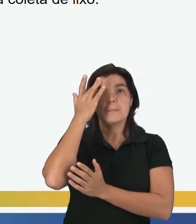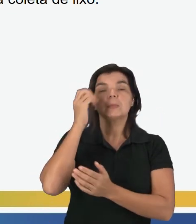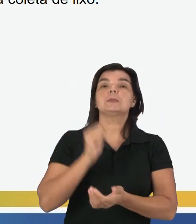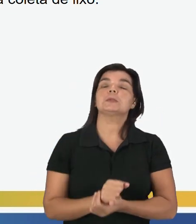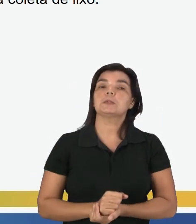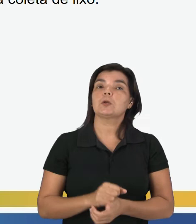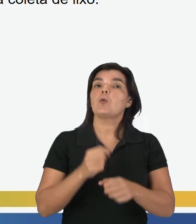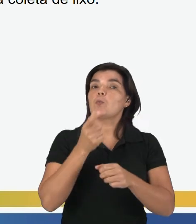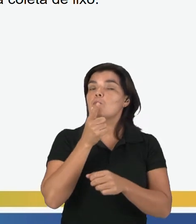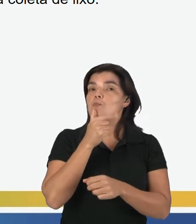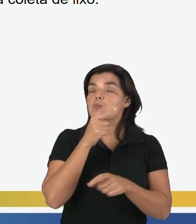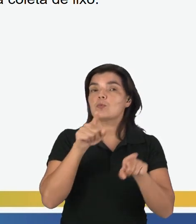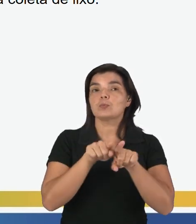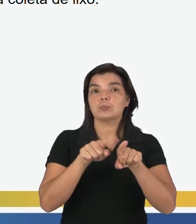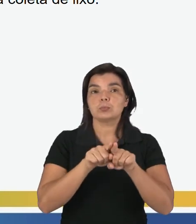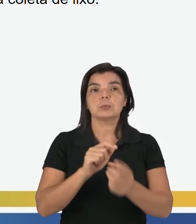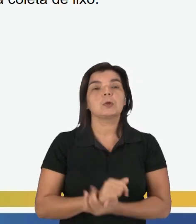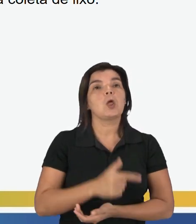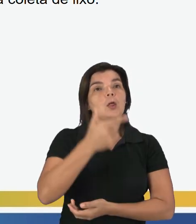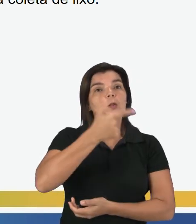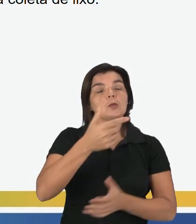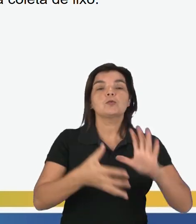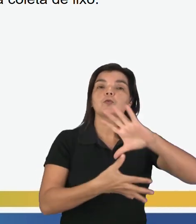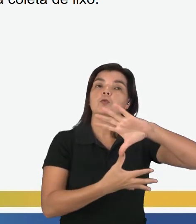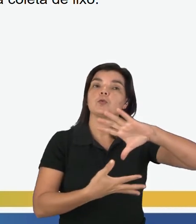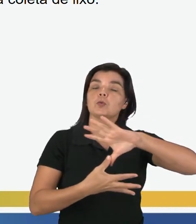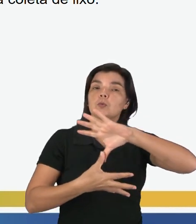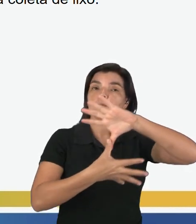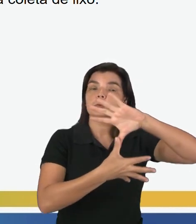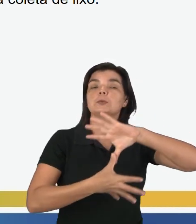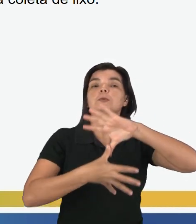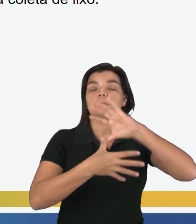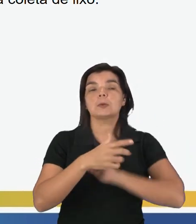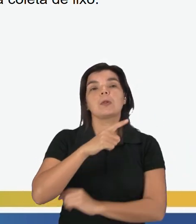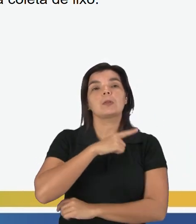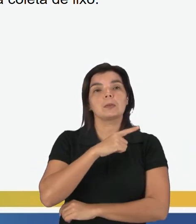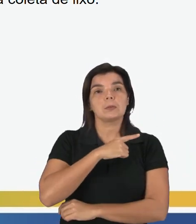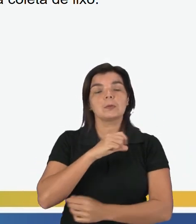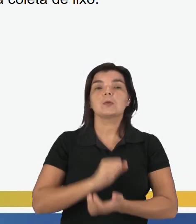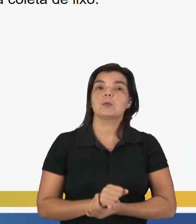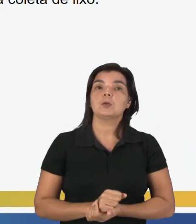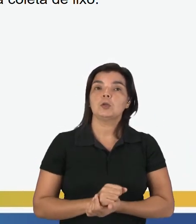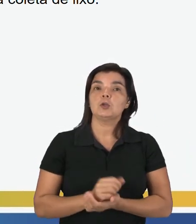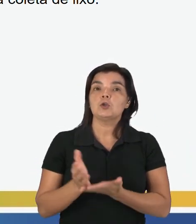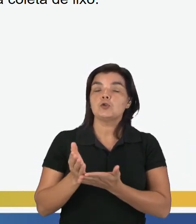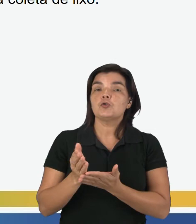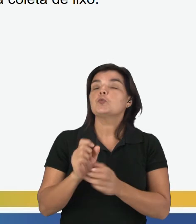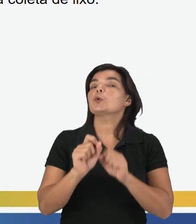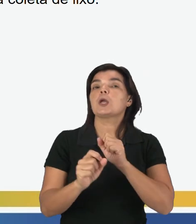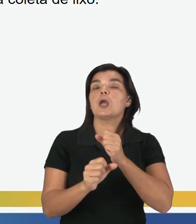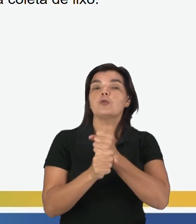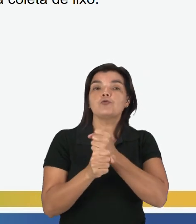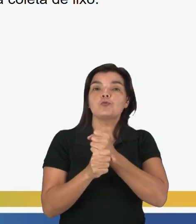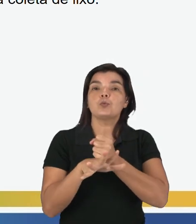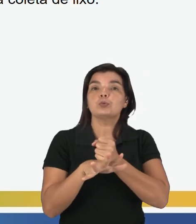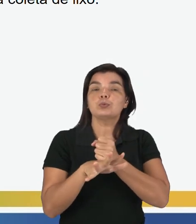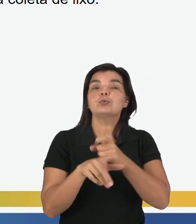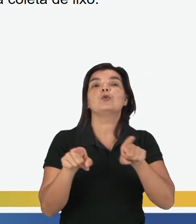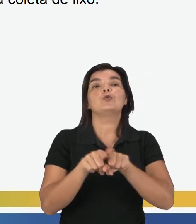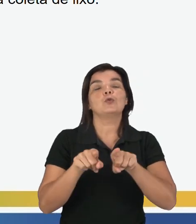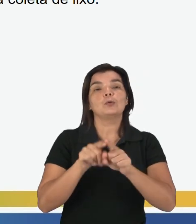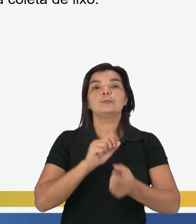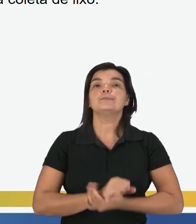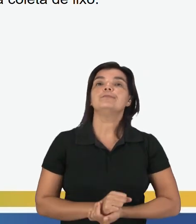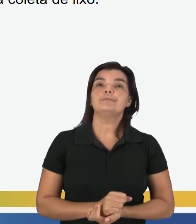são atendidas por água. No segundo mapa, mostra as pessoas que têm o atendimento de coleta de esgoto. Já no